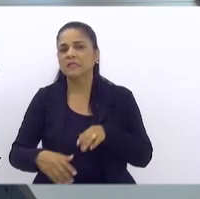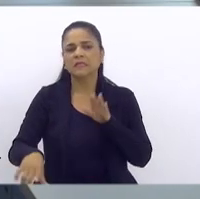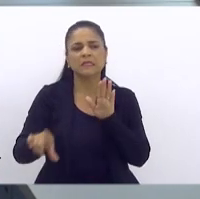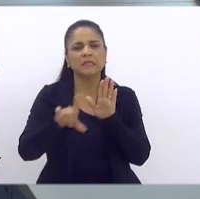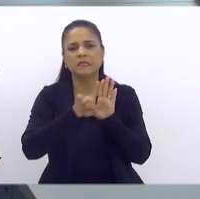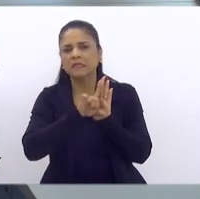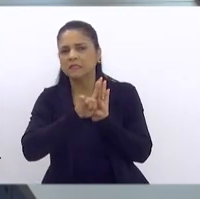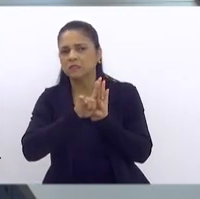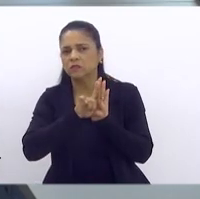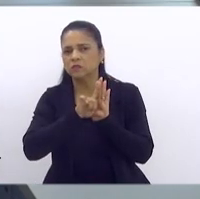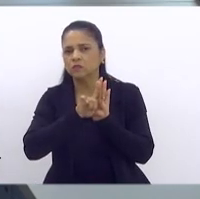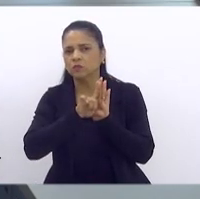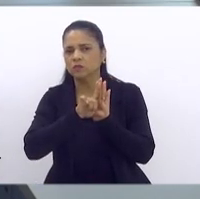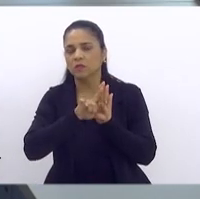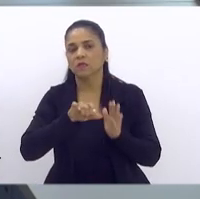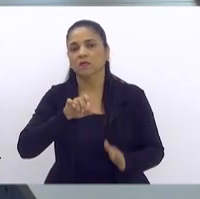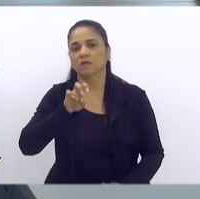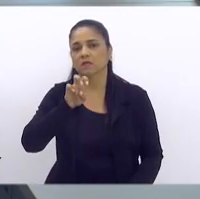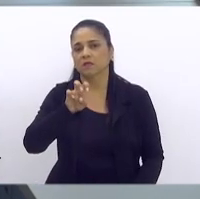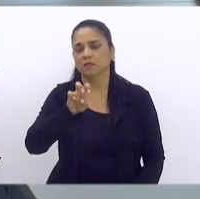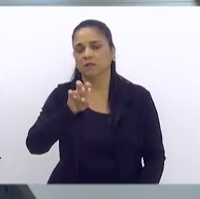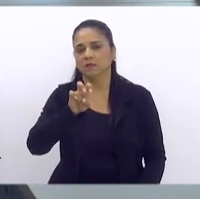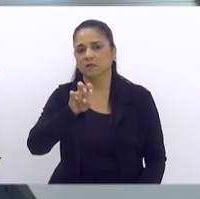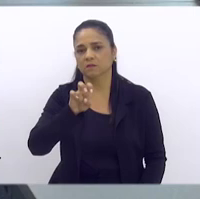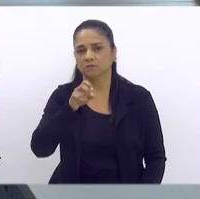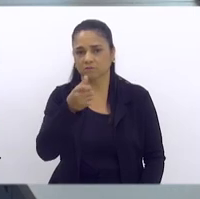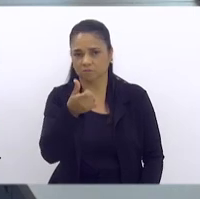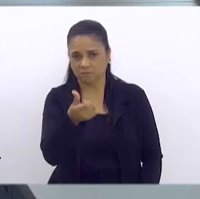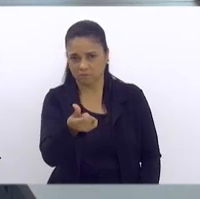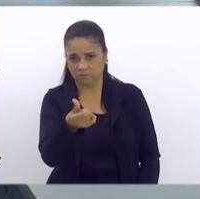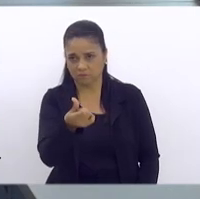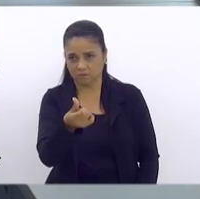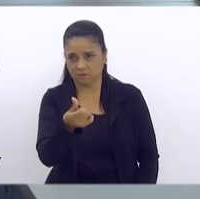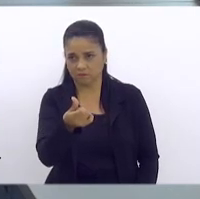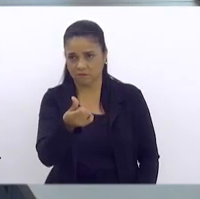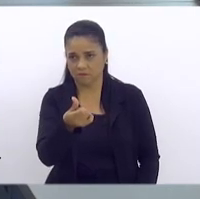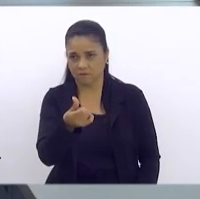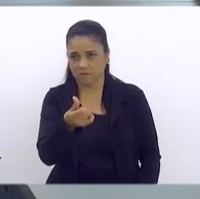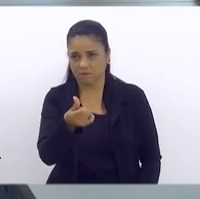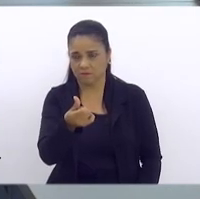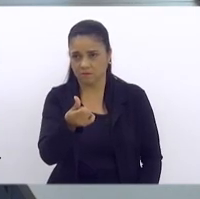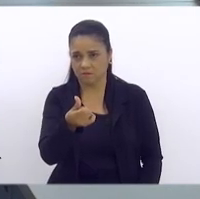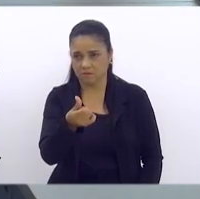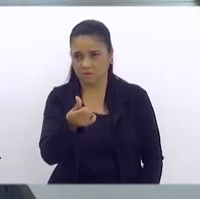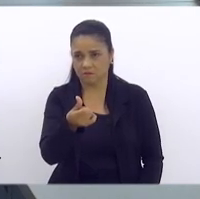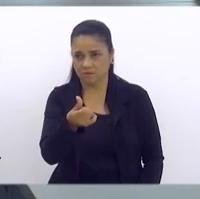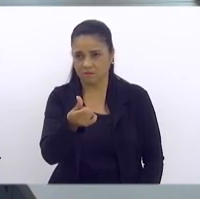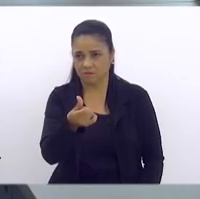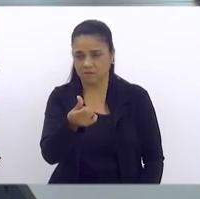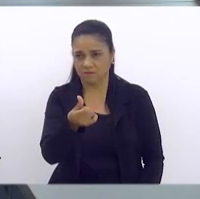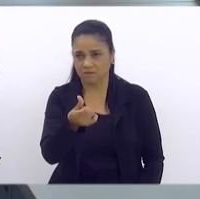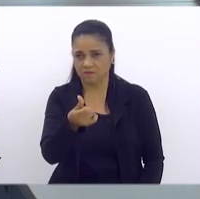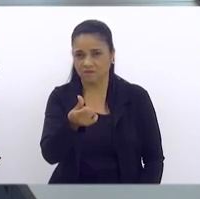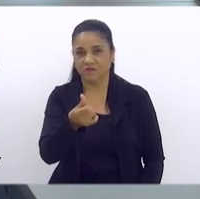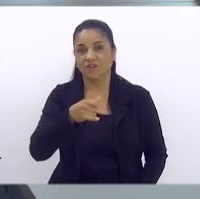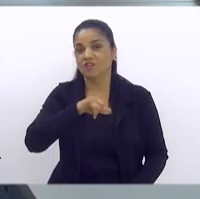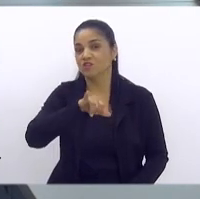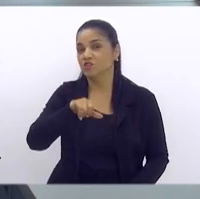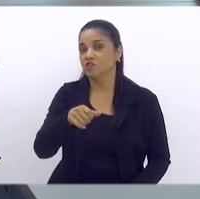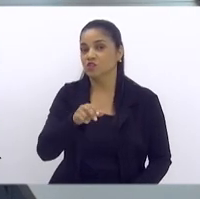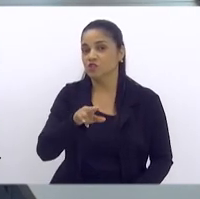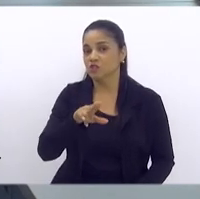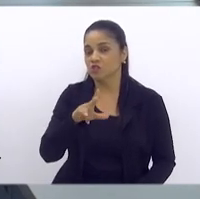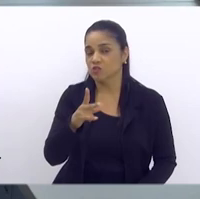hein? É 56ª. Final de período. Foi de julho. Foi de julho a dezembro